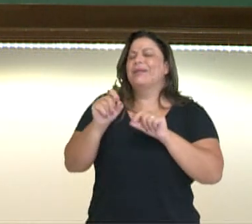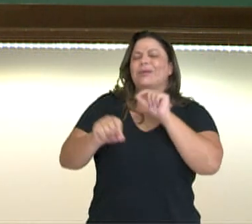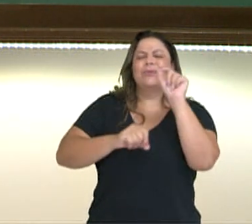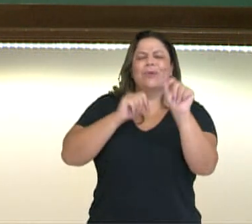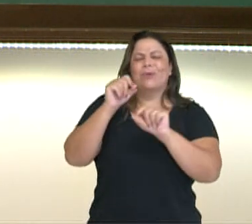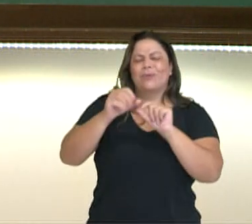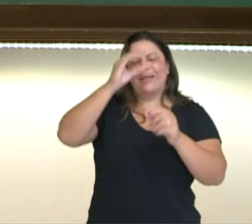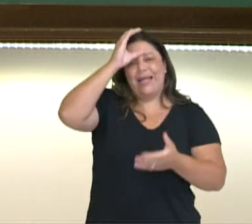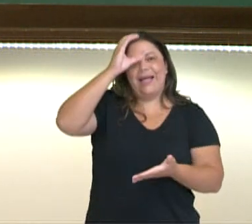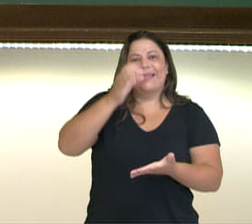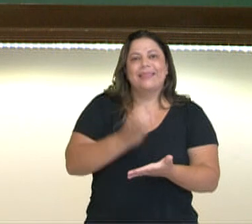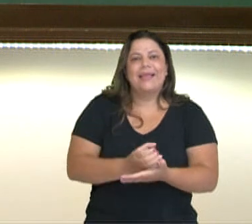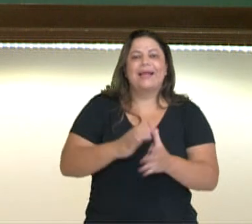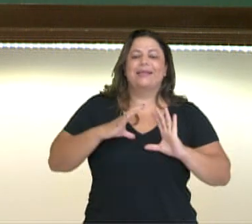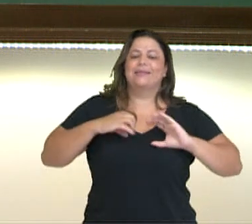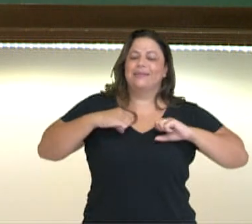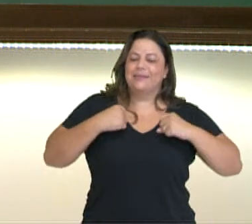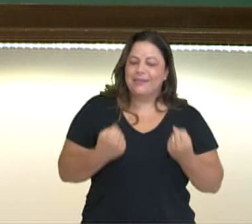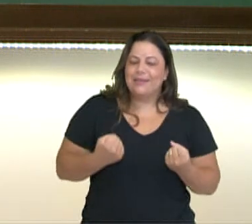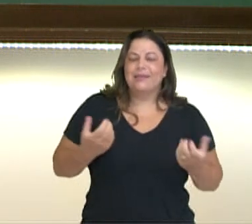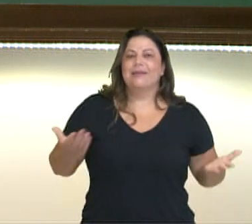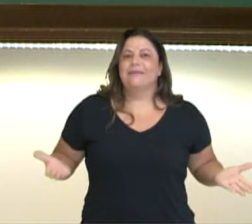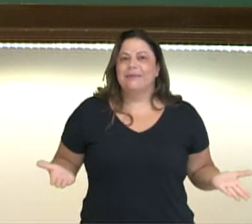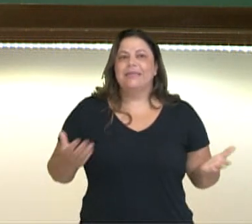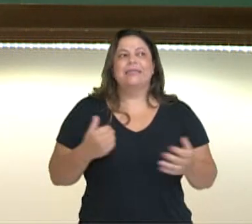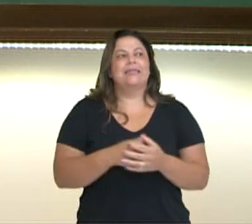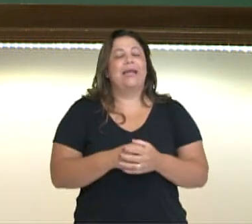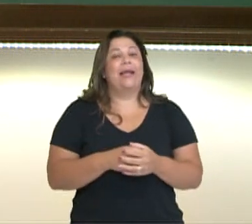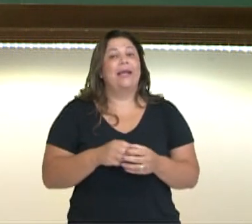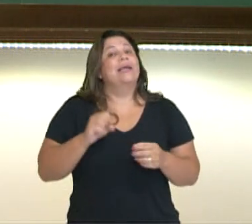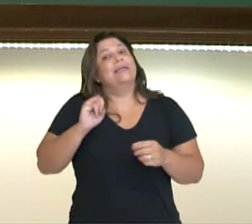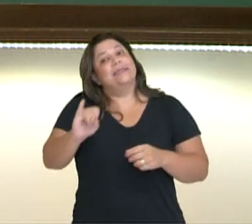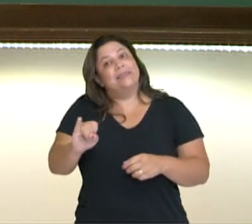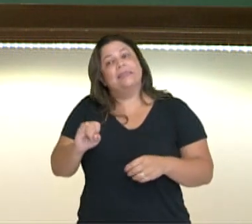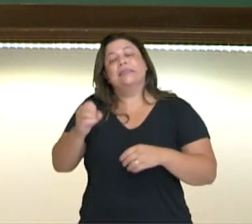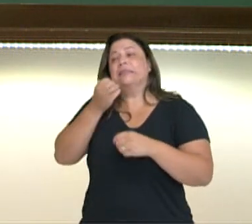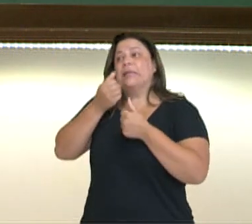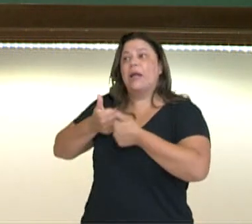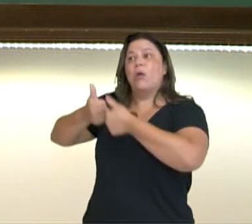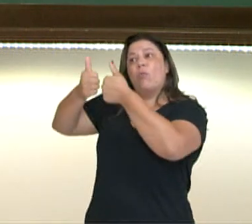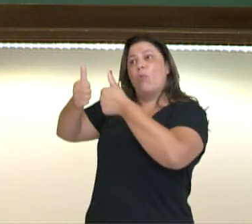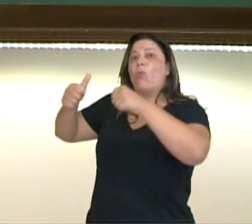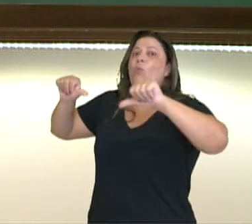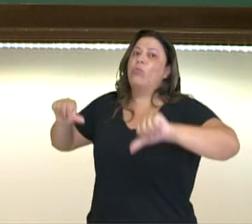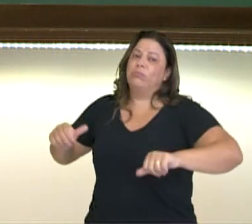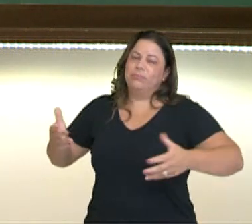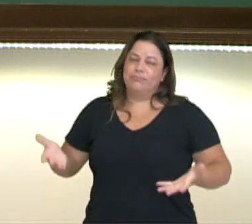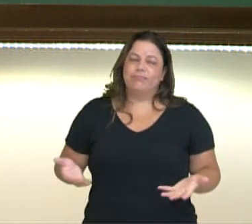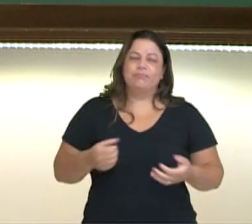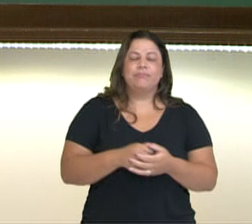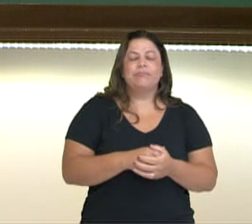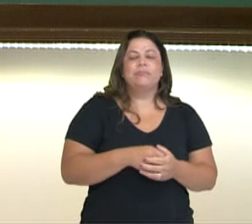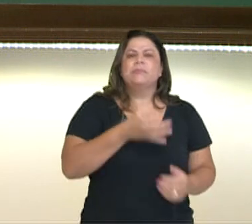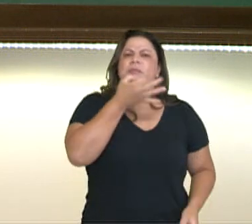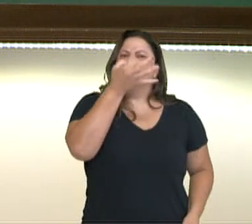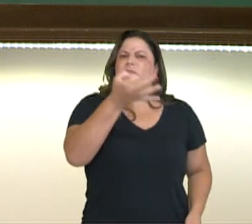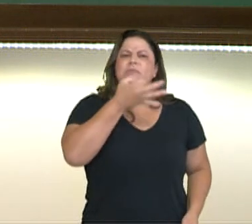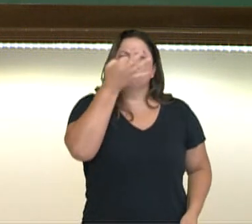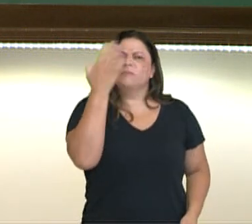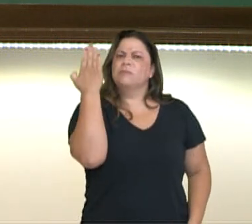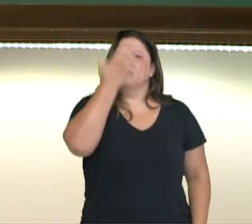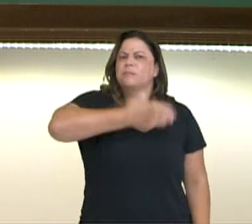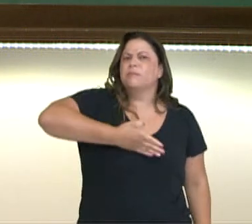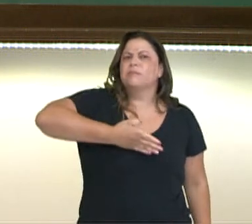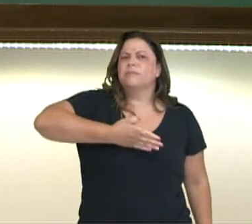vai defender? Se é favorável ou desfavorável? E que argumentos vão comprovar a sua